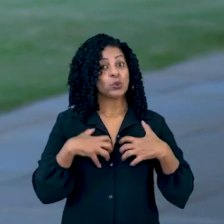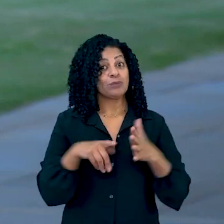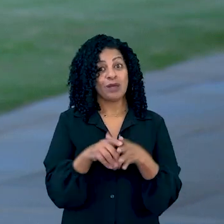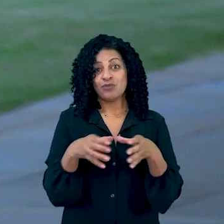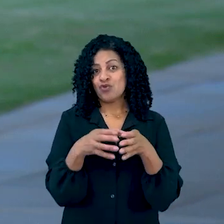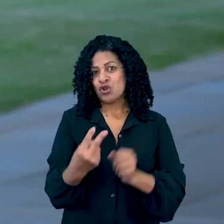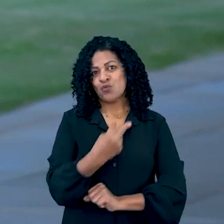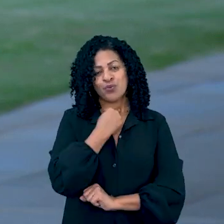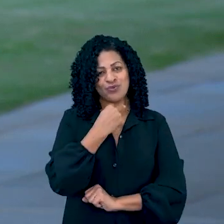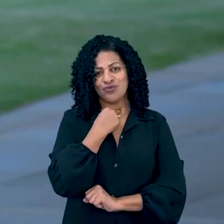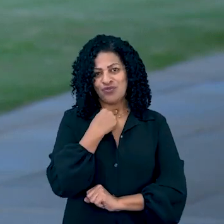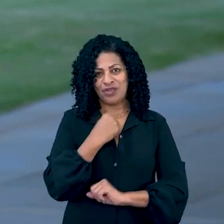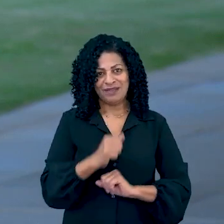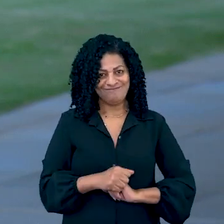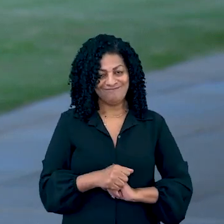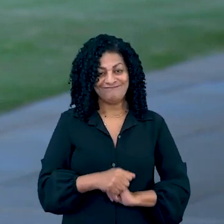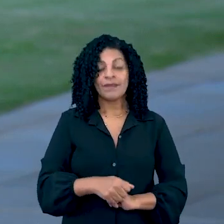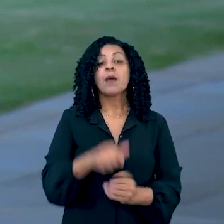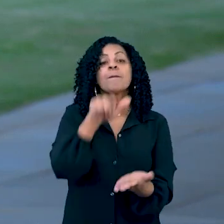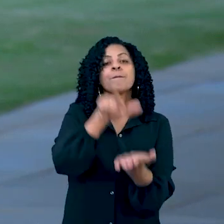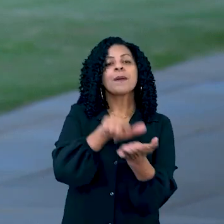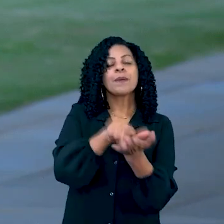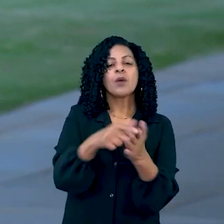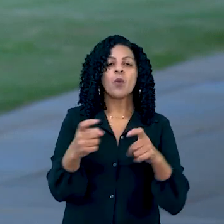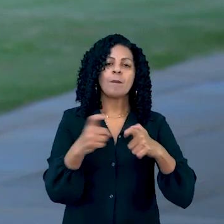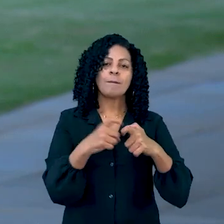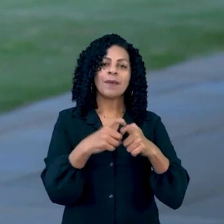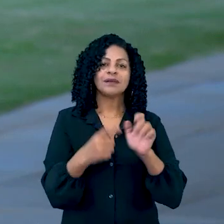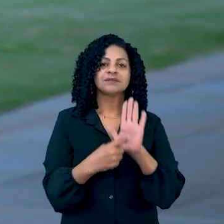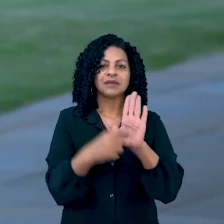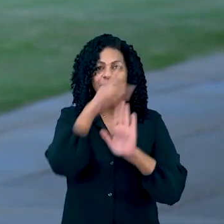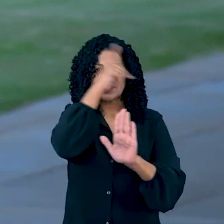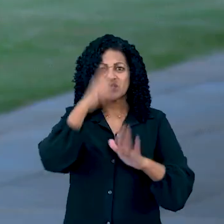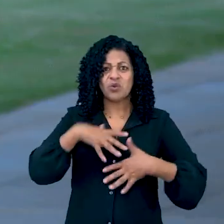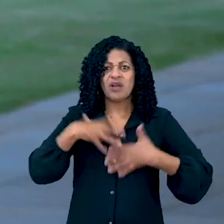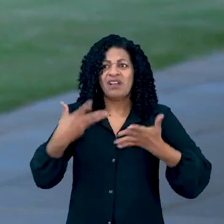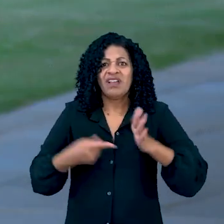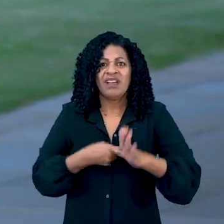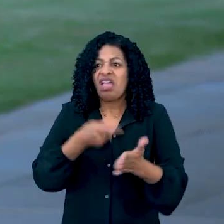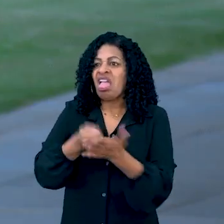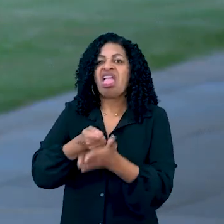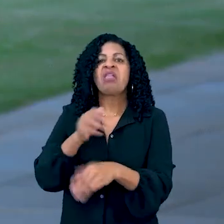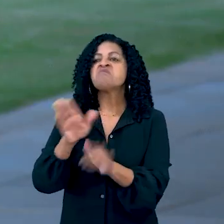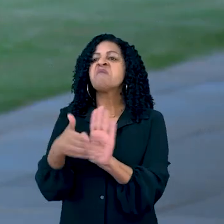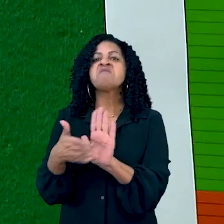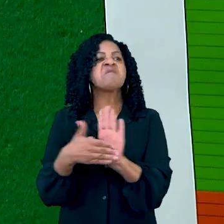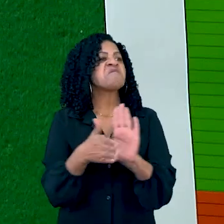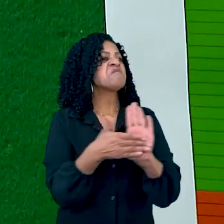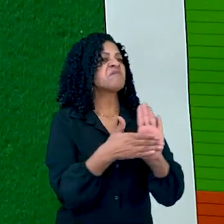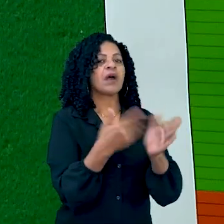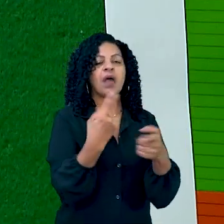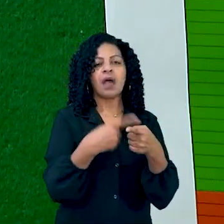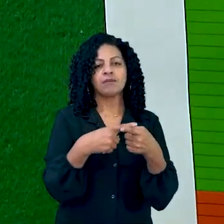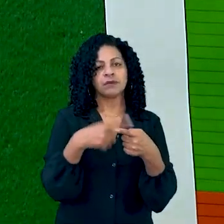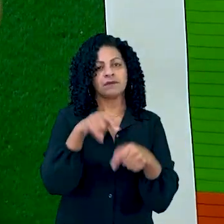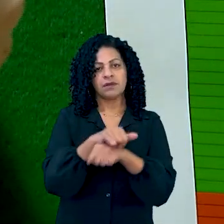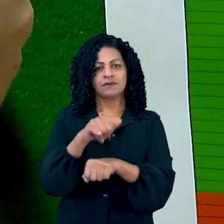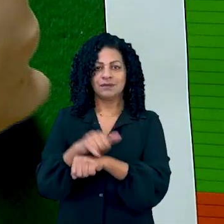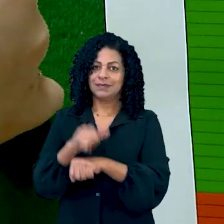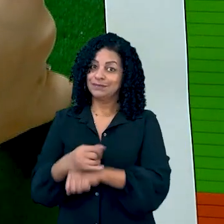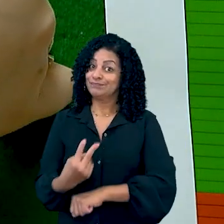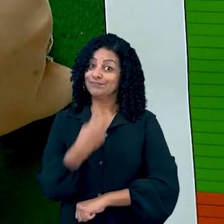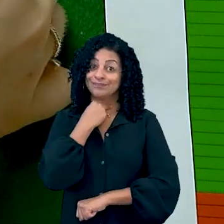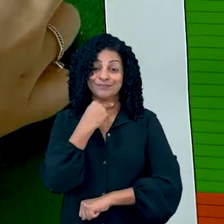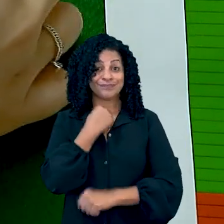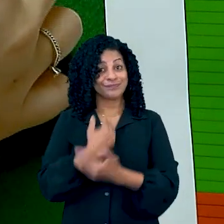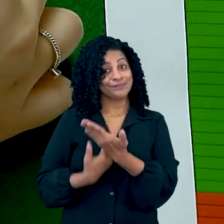constrangimento à equipe. Em caso de atestado médico, por exemplo, as pessoas se sentiam expostas ou cobradas. Em defesa, a empresa argumentou que